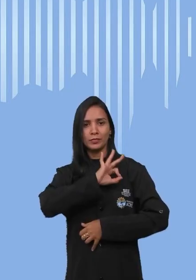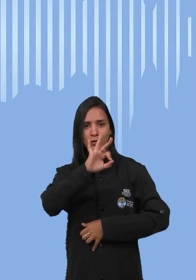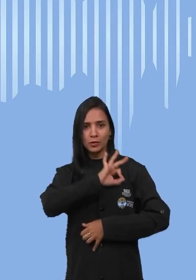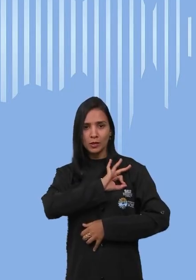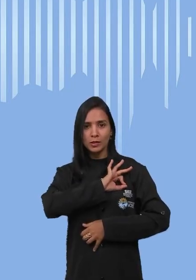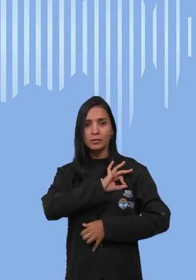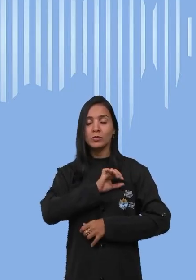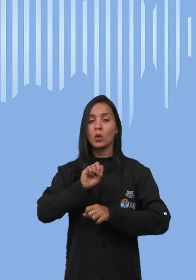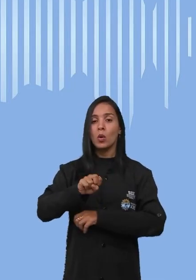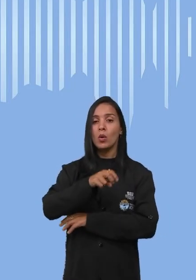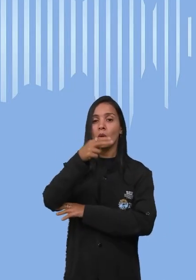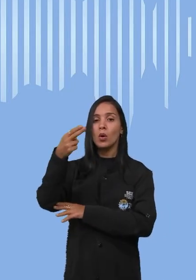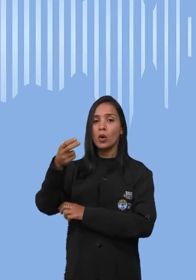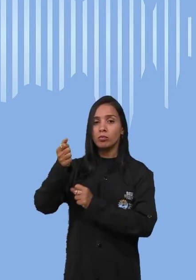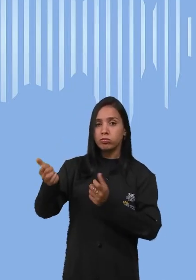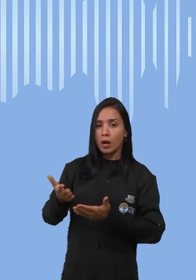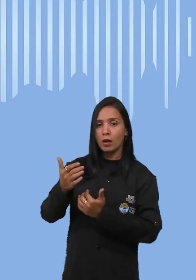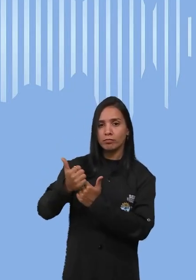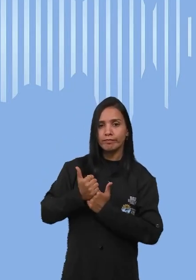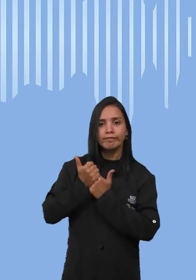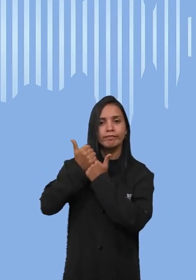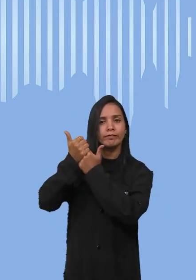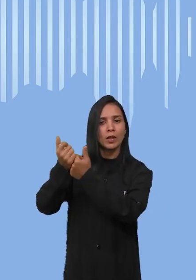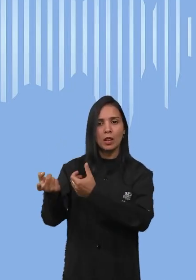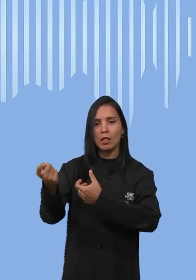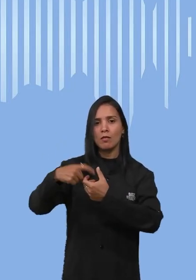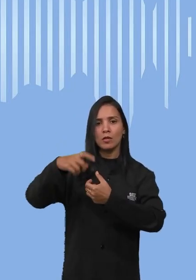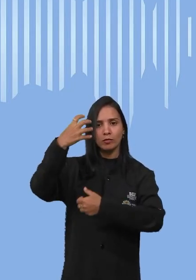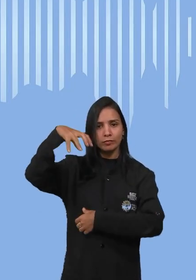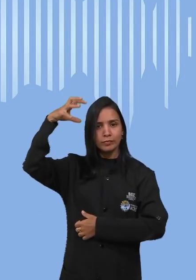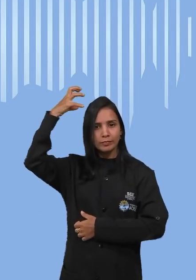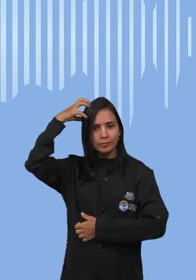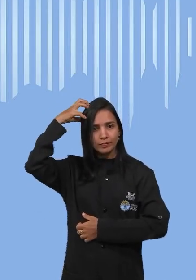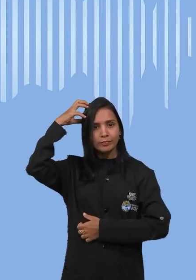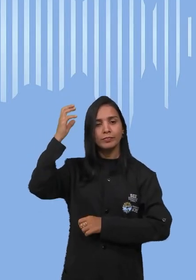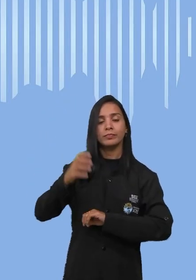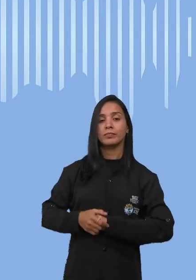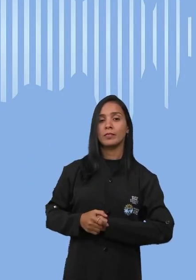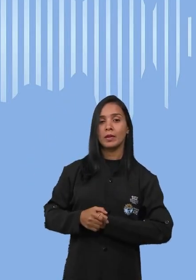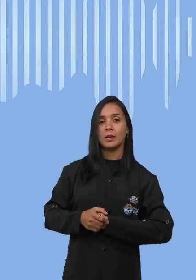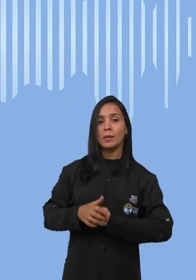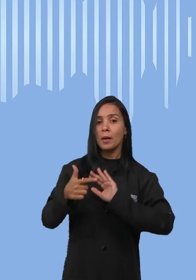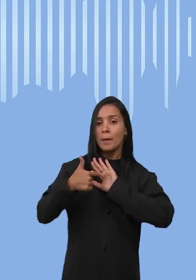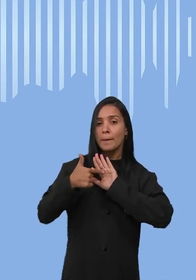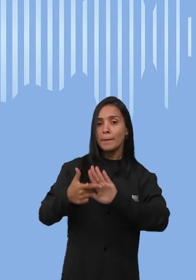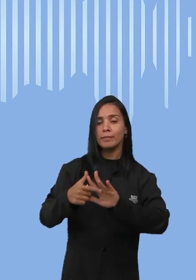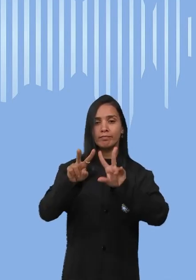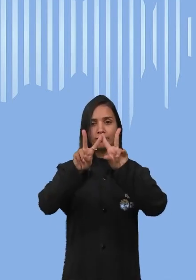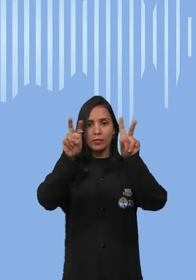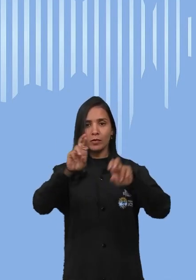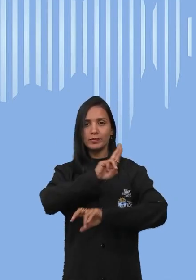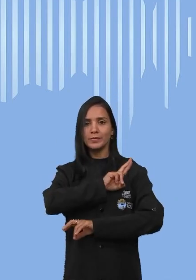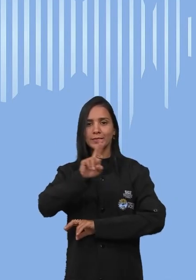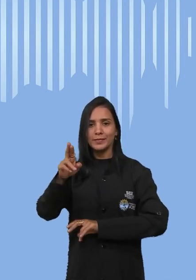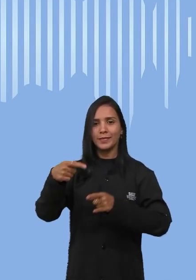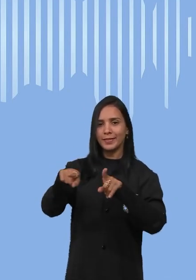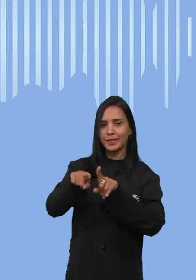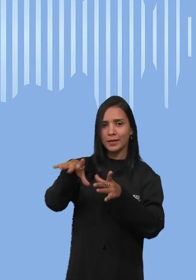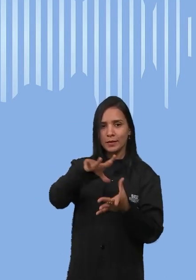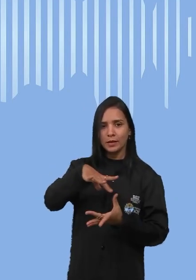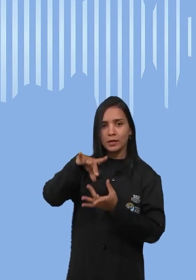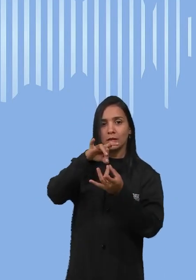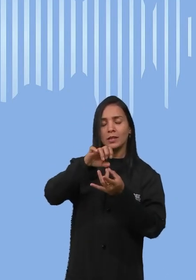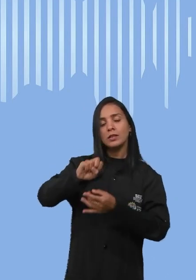da monarquia. Letra D, trazia temas religiosos e espirituais. E letra